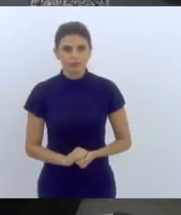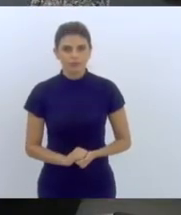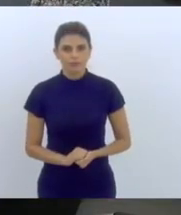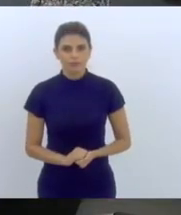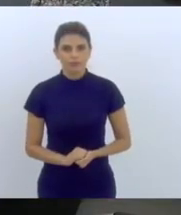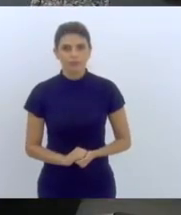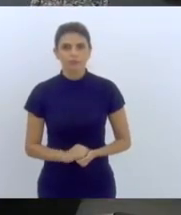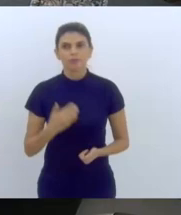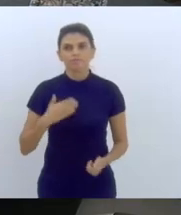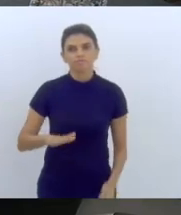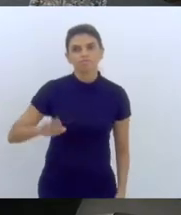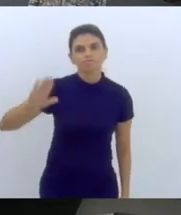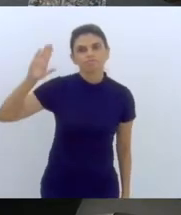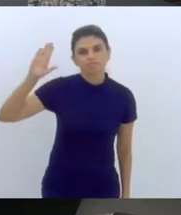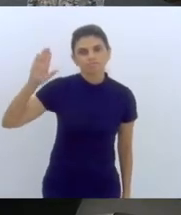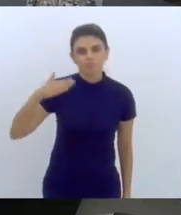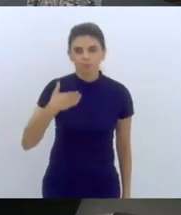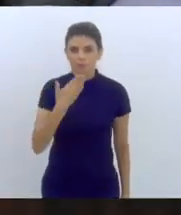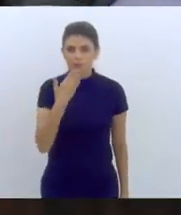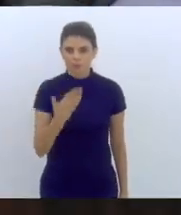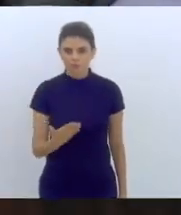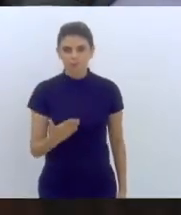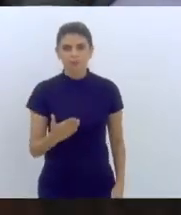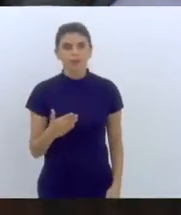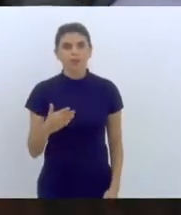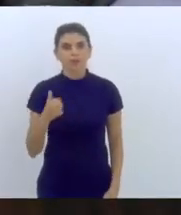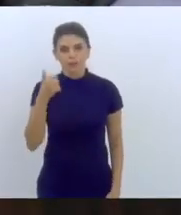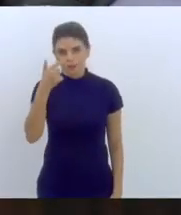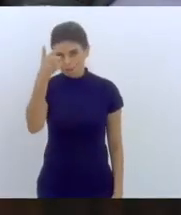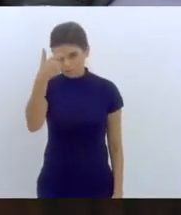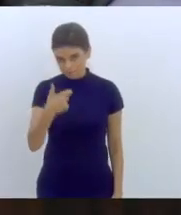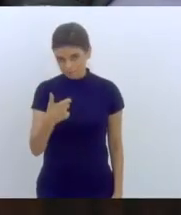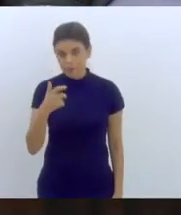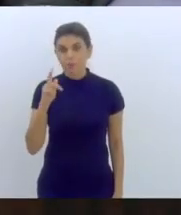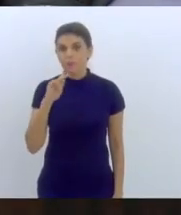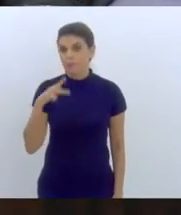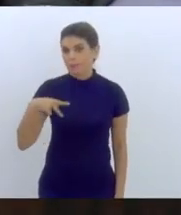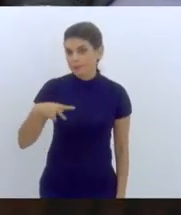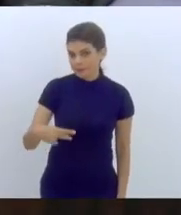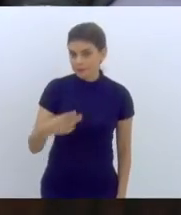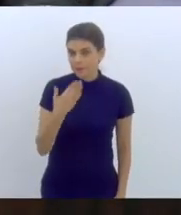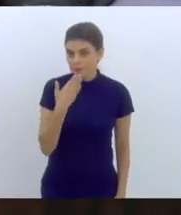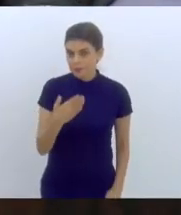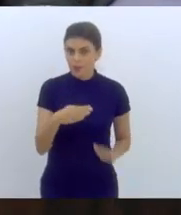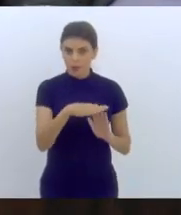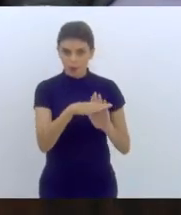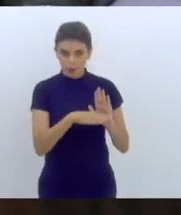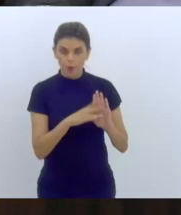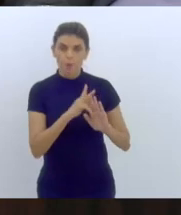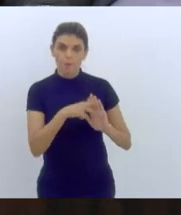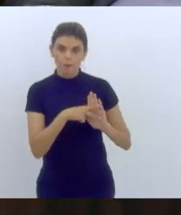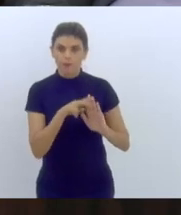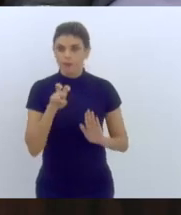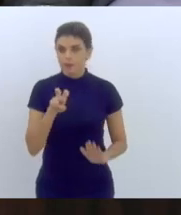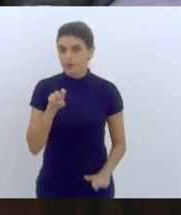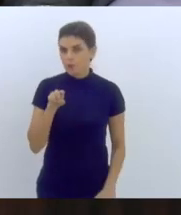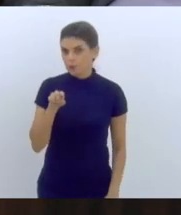Pela ordem, presidente. A presidência vai chamar os trabalhos à ordem, porque no projeto de lei número